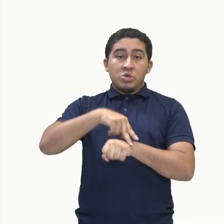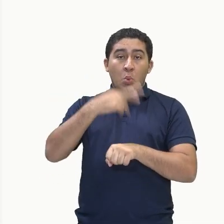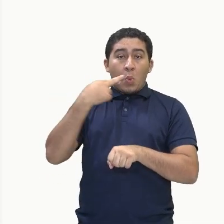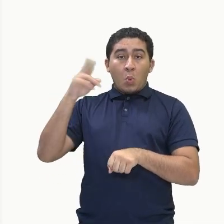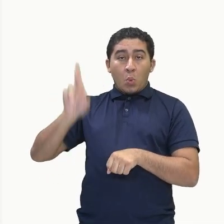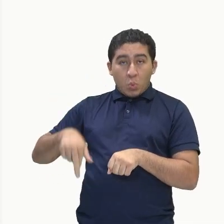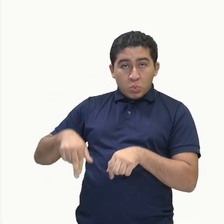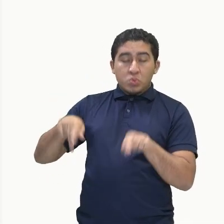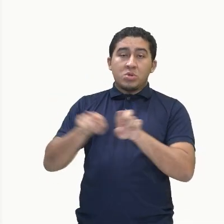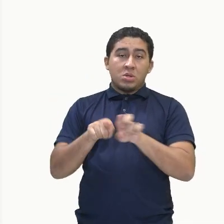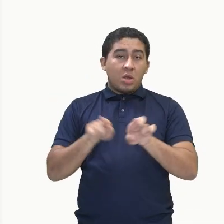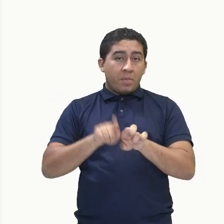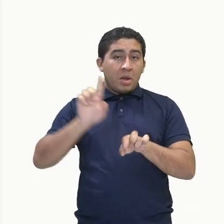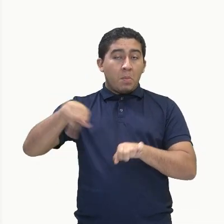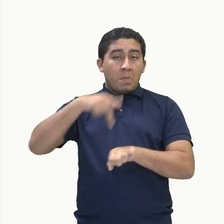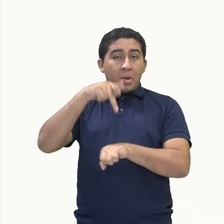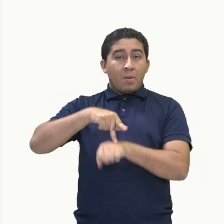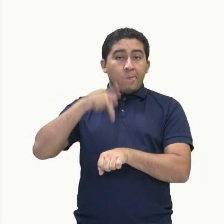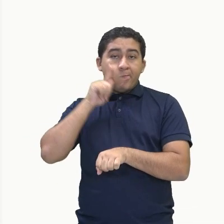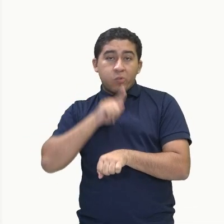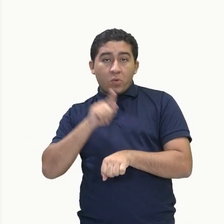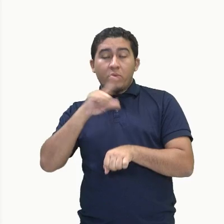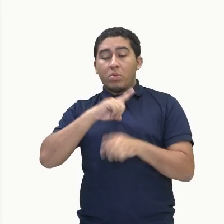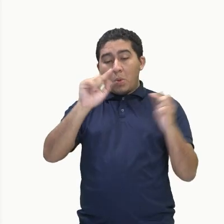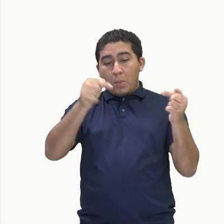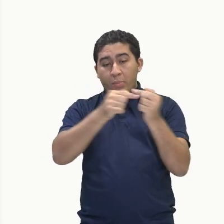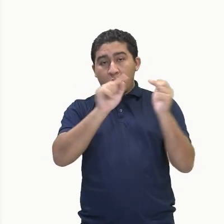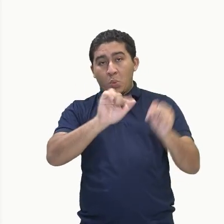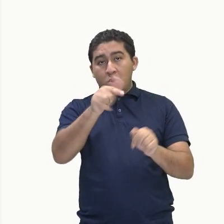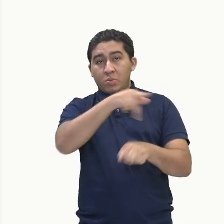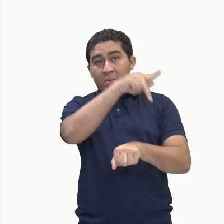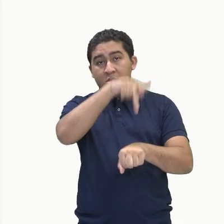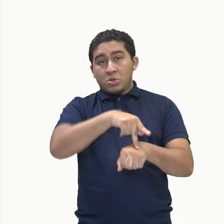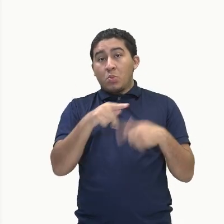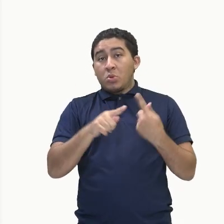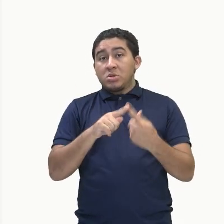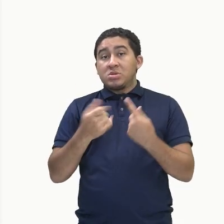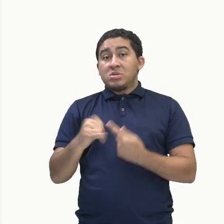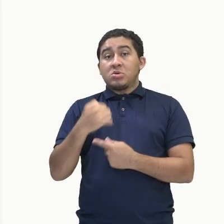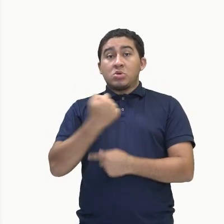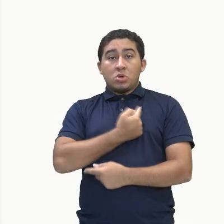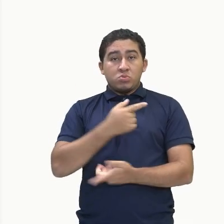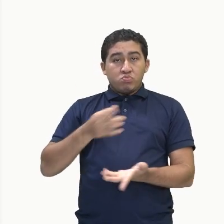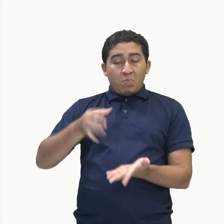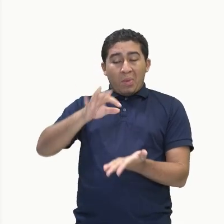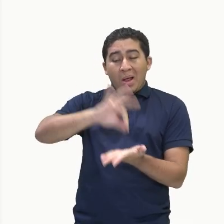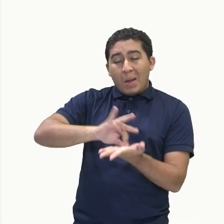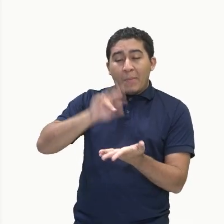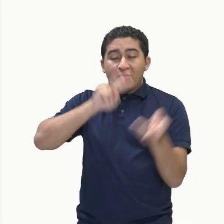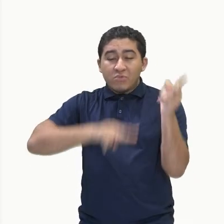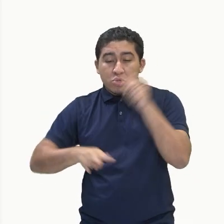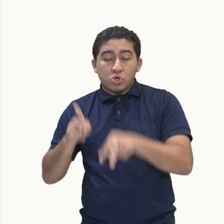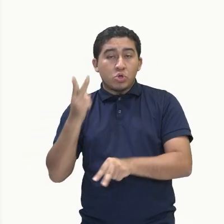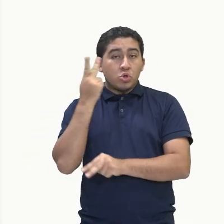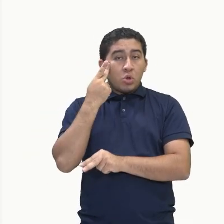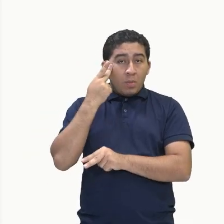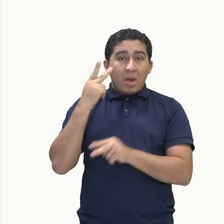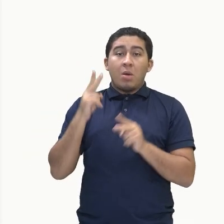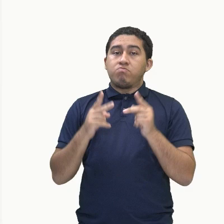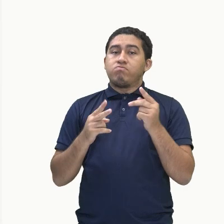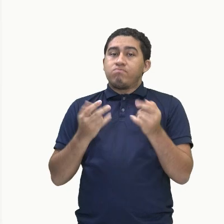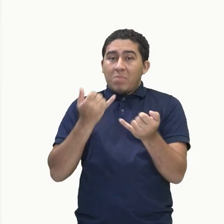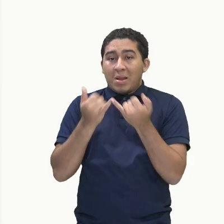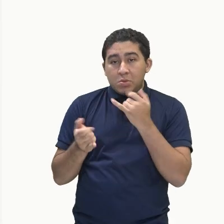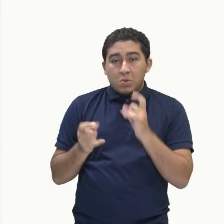Estados Unidos, com relação a outras localidades. Porque se a gente observa o mapa mundi normal, parece que